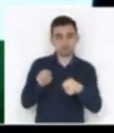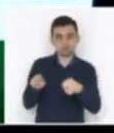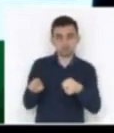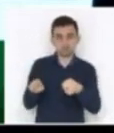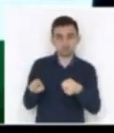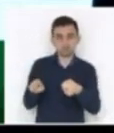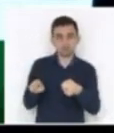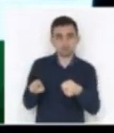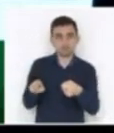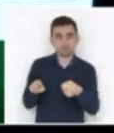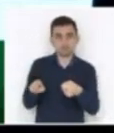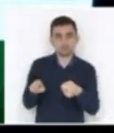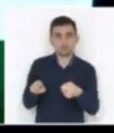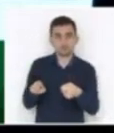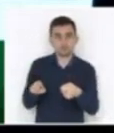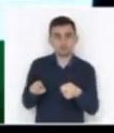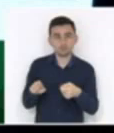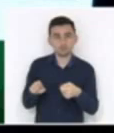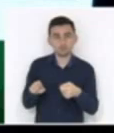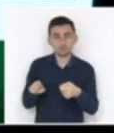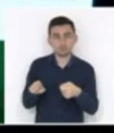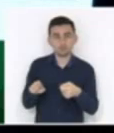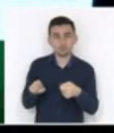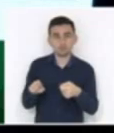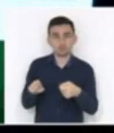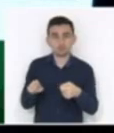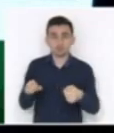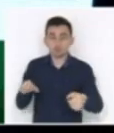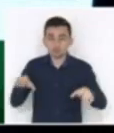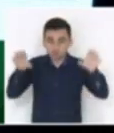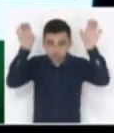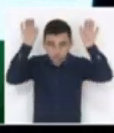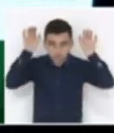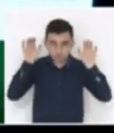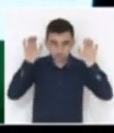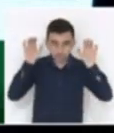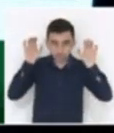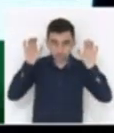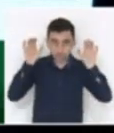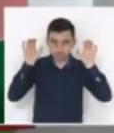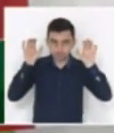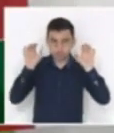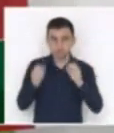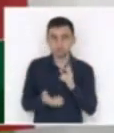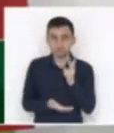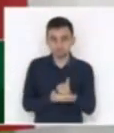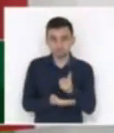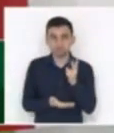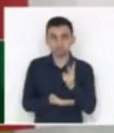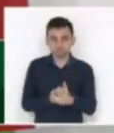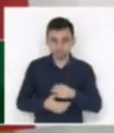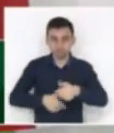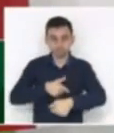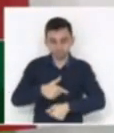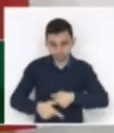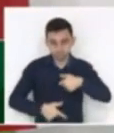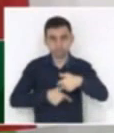a colocar a canga nos ombros e prosseguir o trabalho.